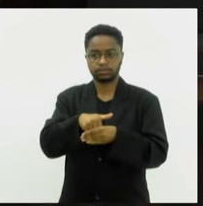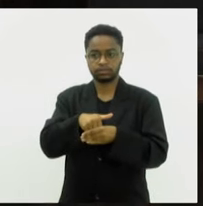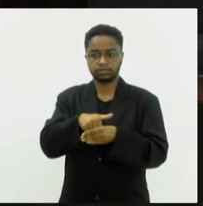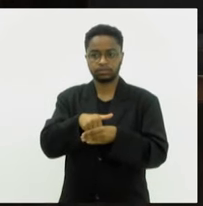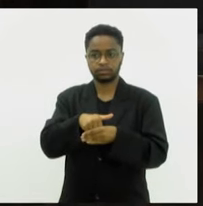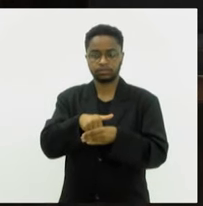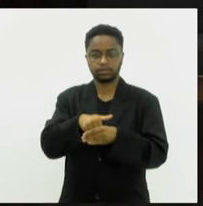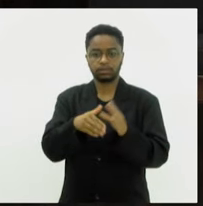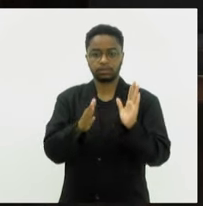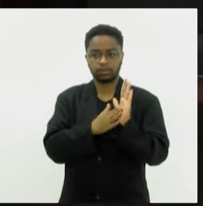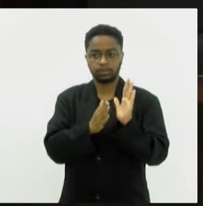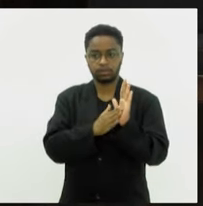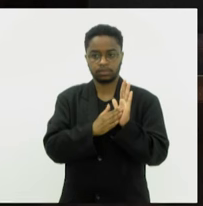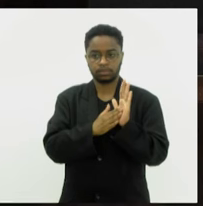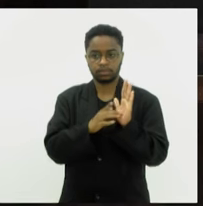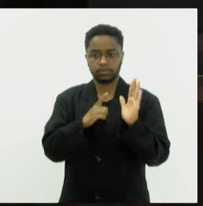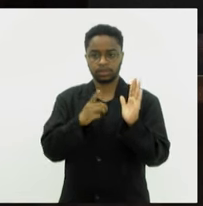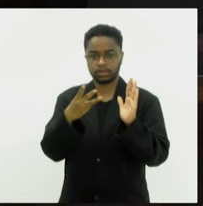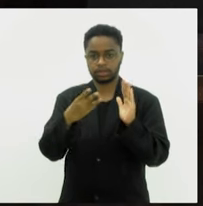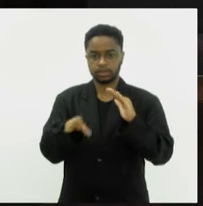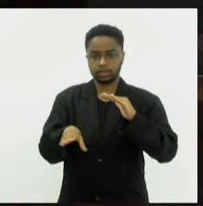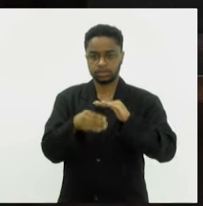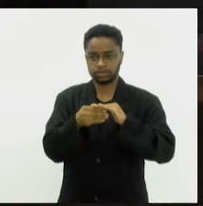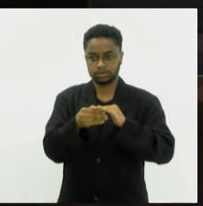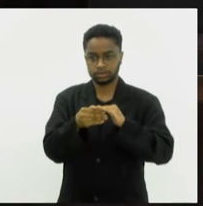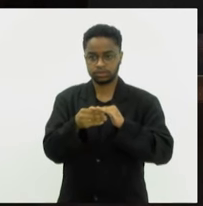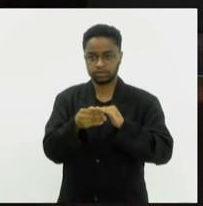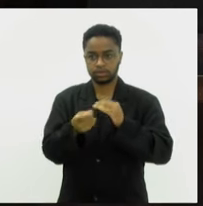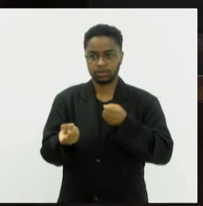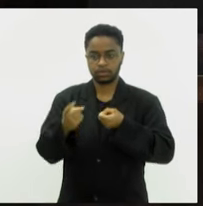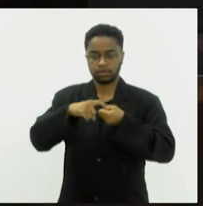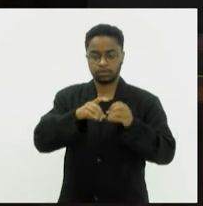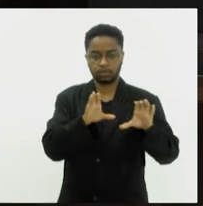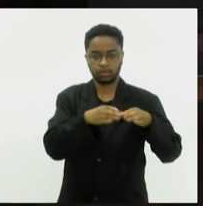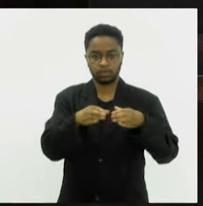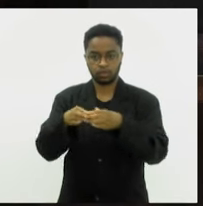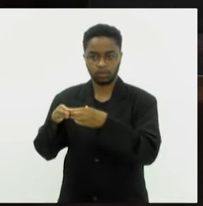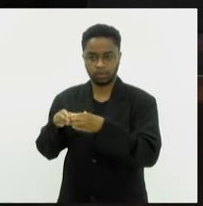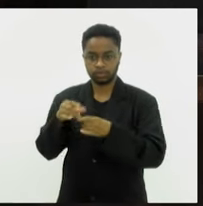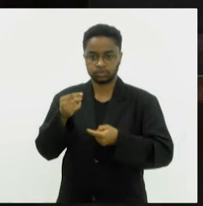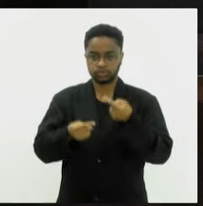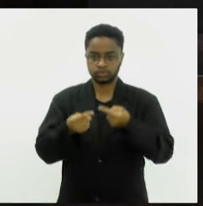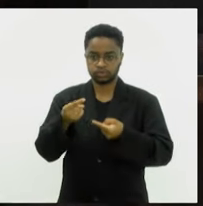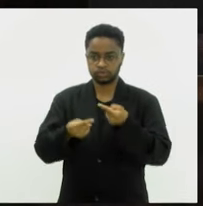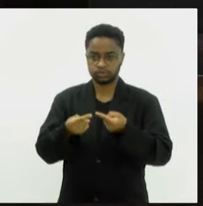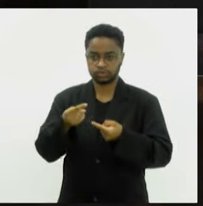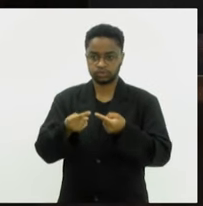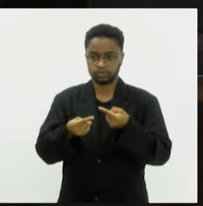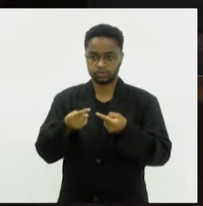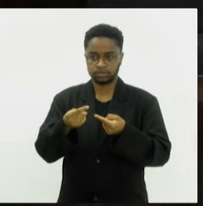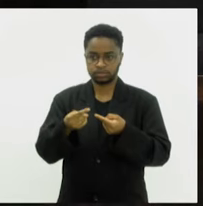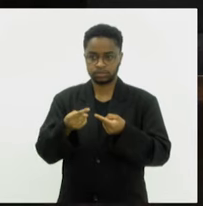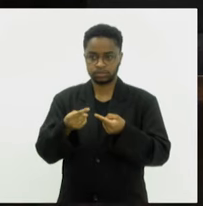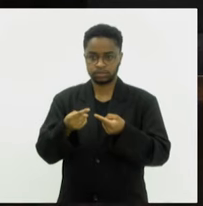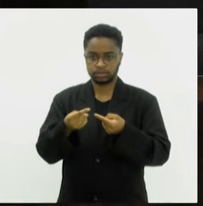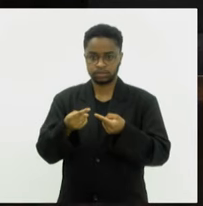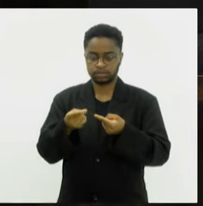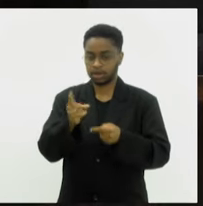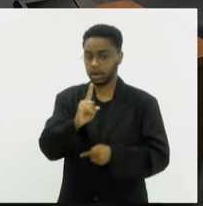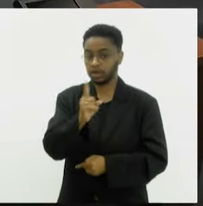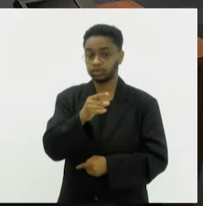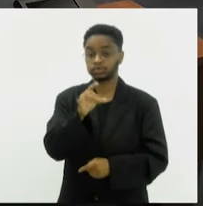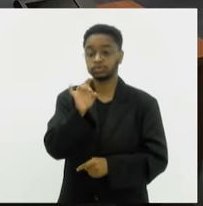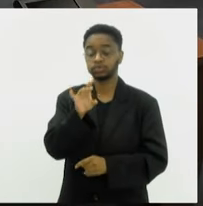A presente proposta recebeu 3 emendas e retorna às comissões para discutir, presidente. Não, é só perguntar a